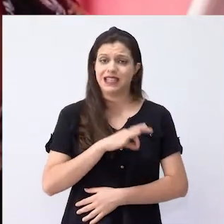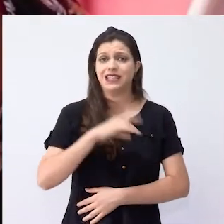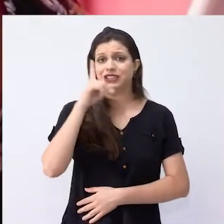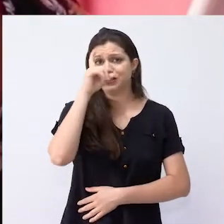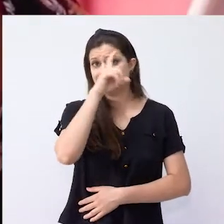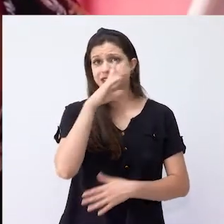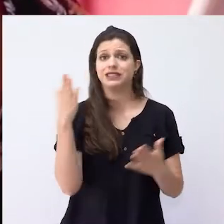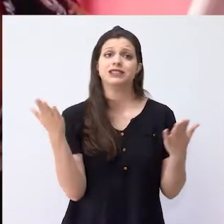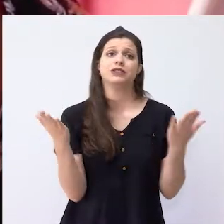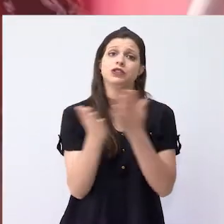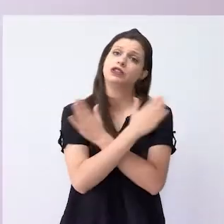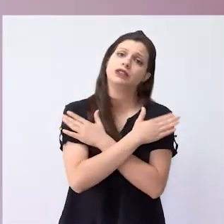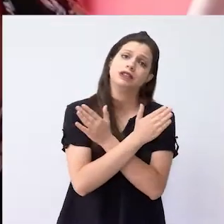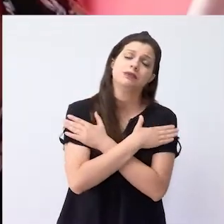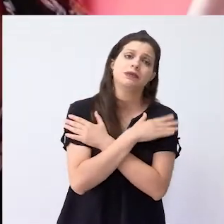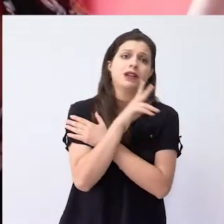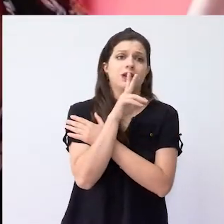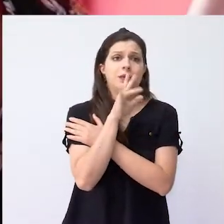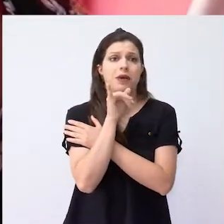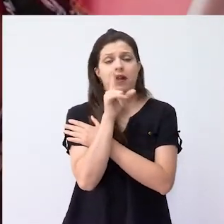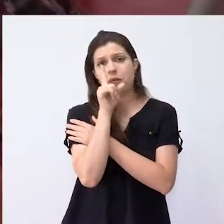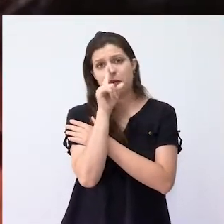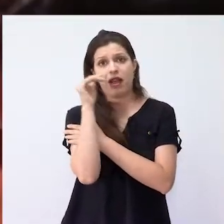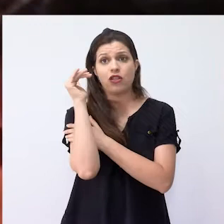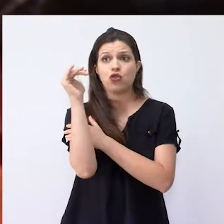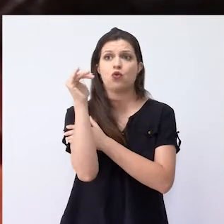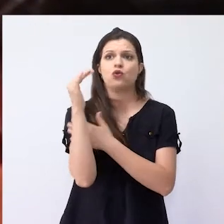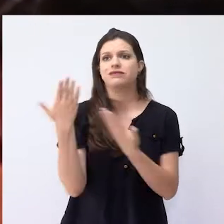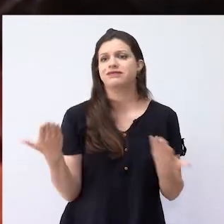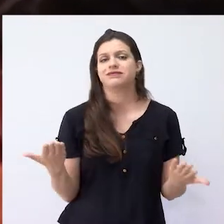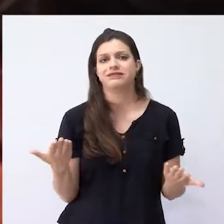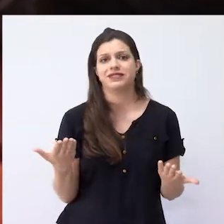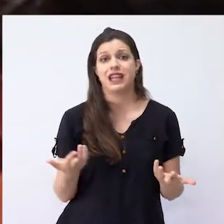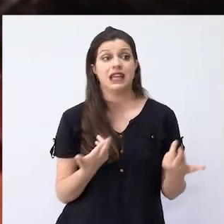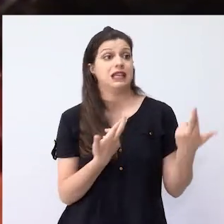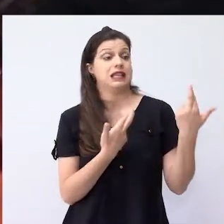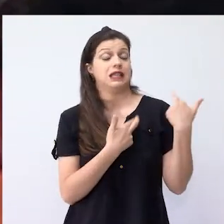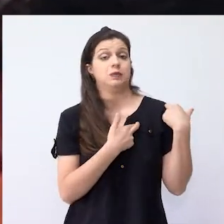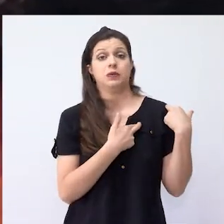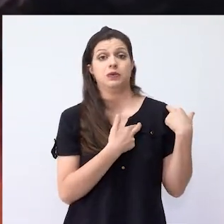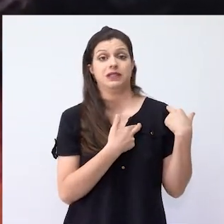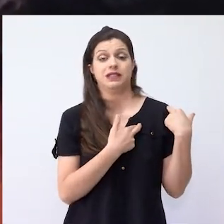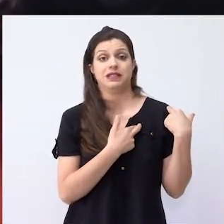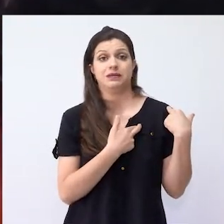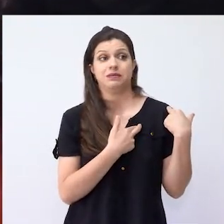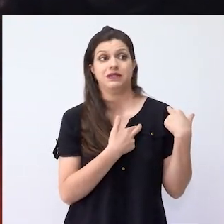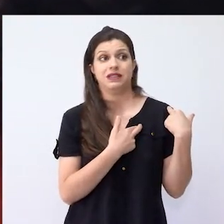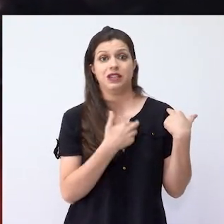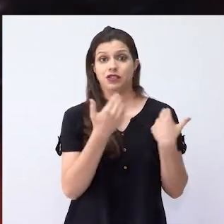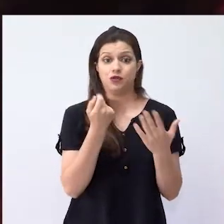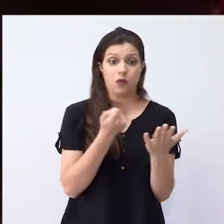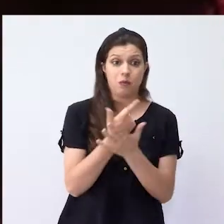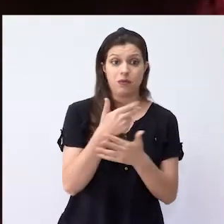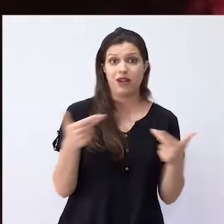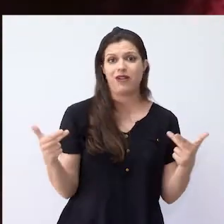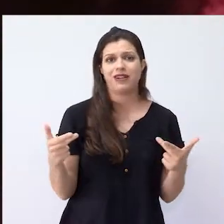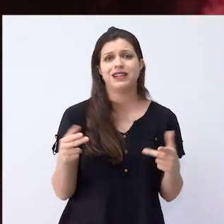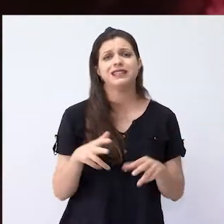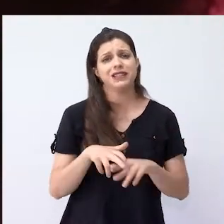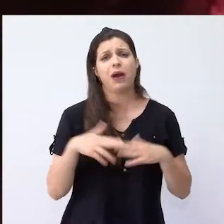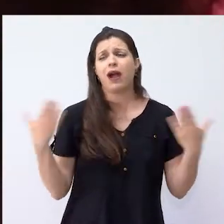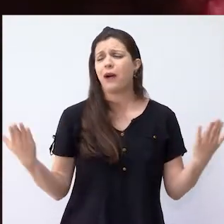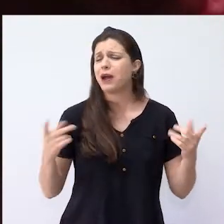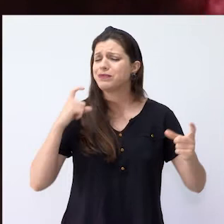foi impactada diretamente pelo desemprego dos pais ou dos adultos que têm ali a responsabilidade de manter. Então nós temos